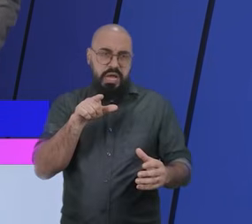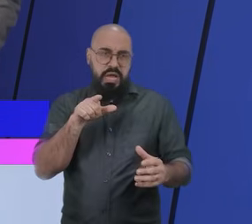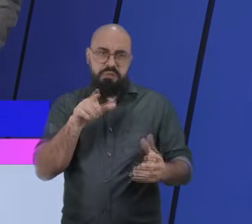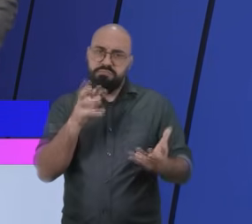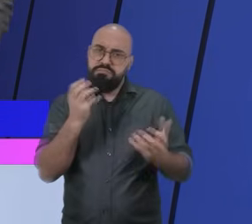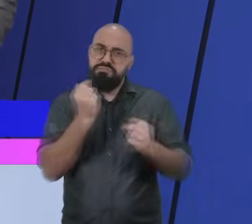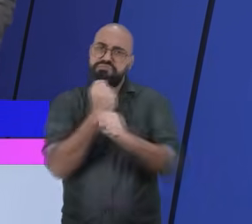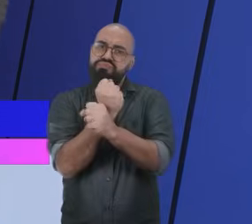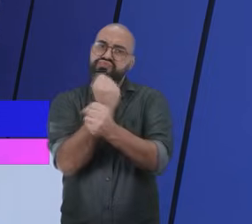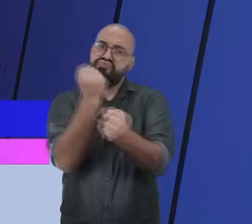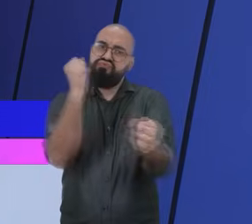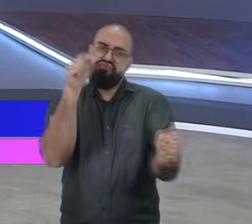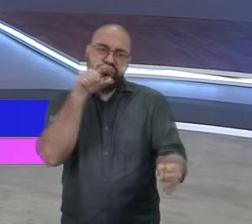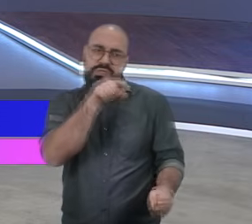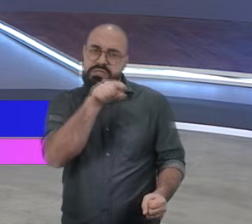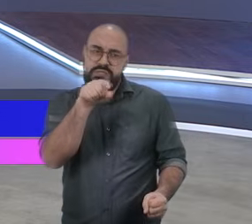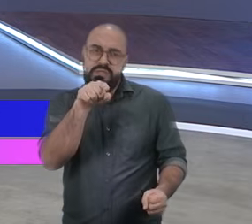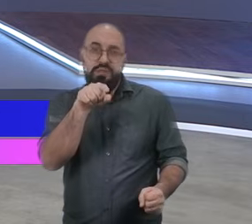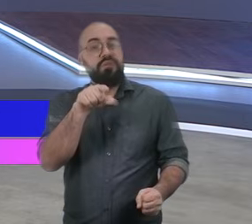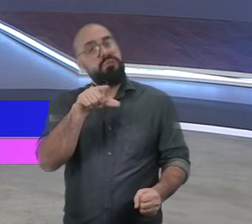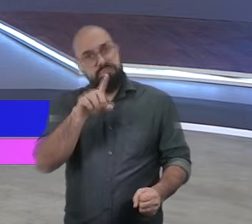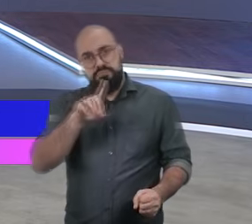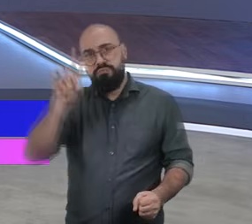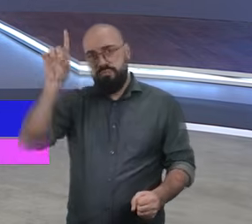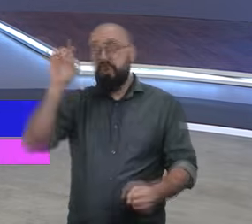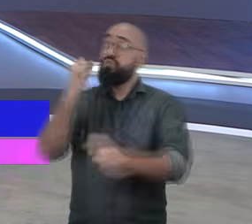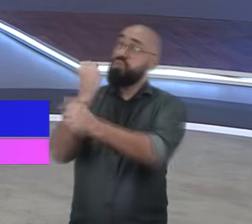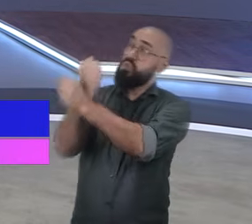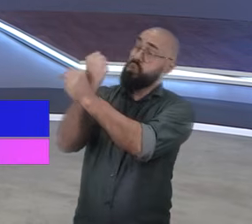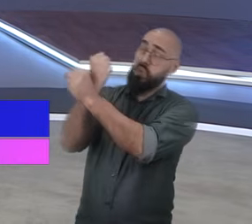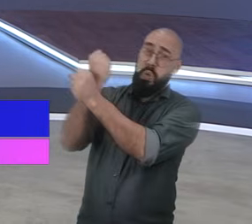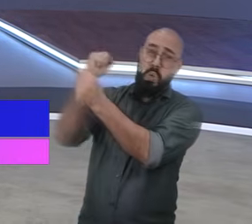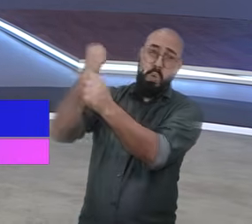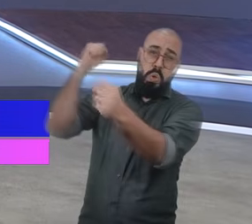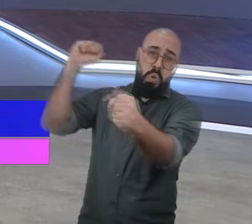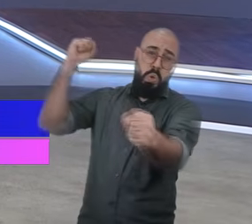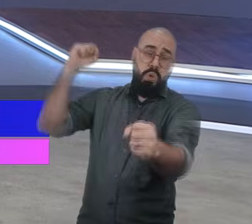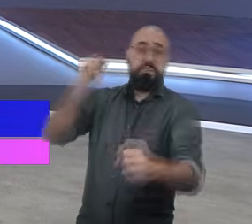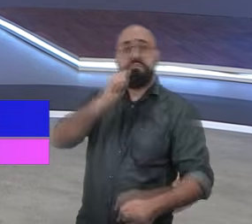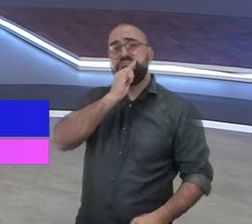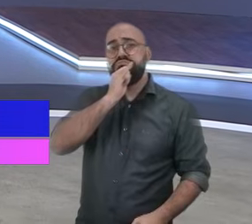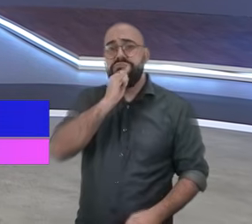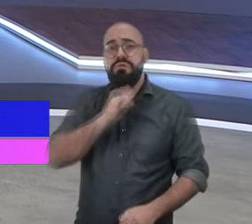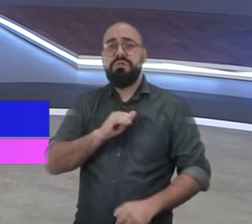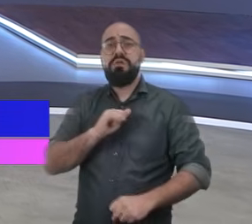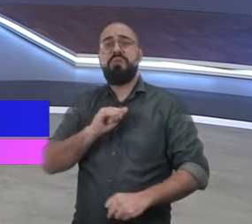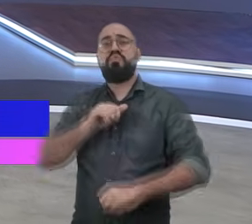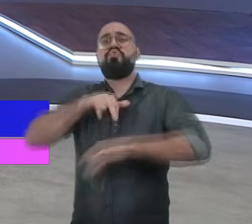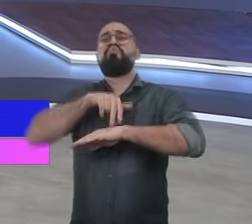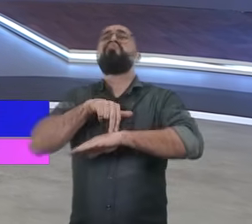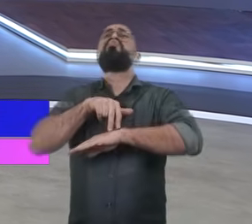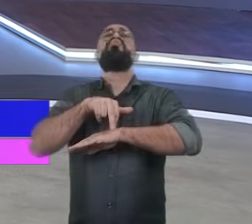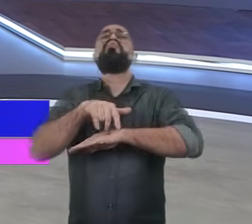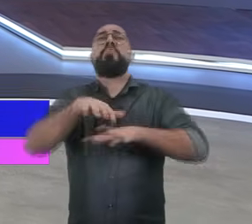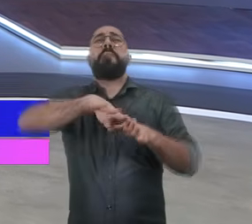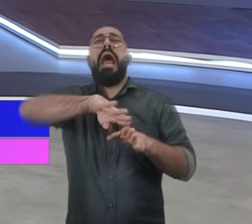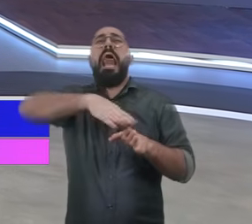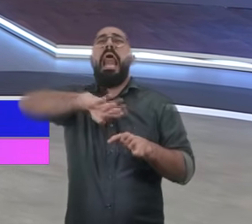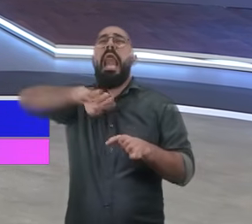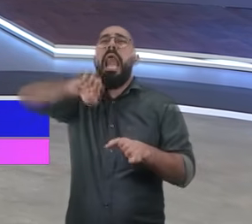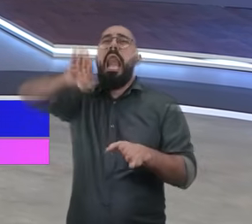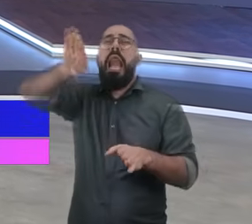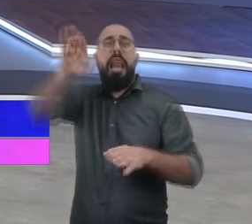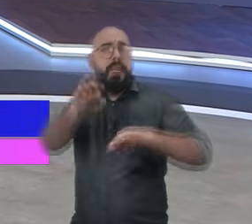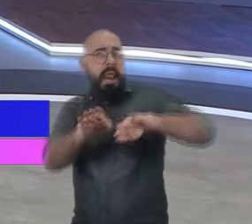limitado. Eu olho para a natureza e o tamanho das montanhas, por exemplo, ou a força